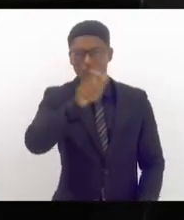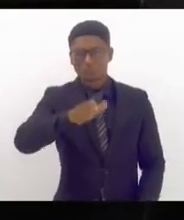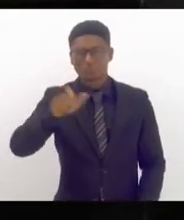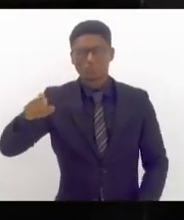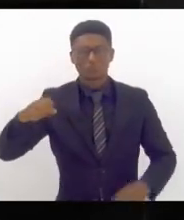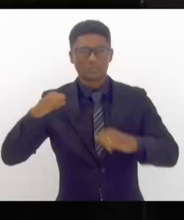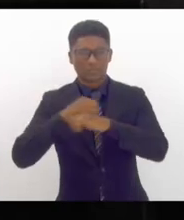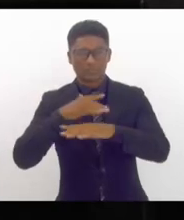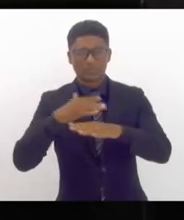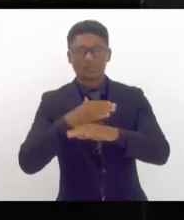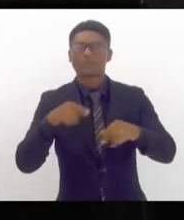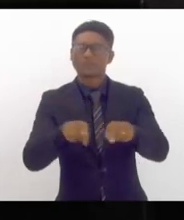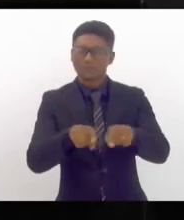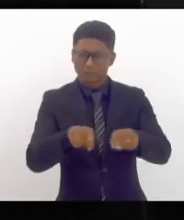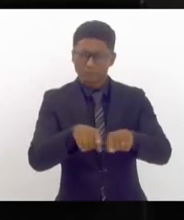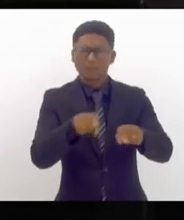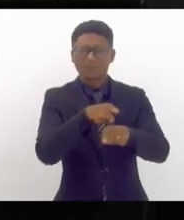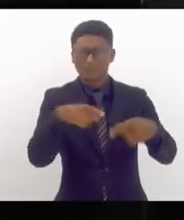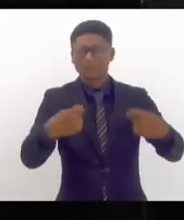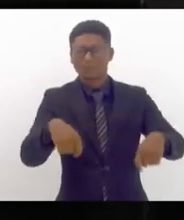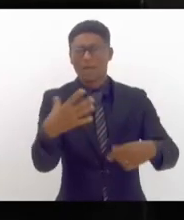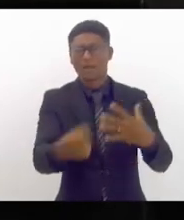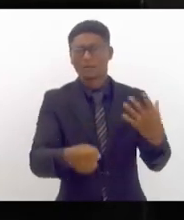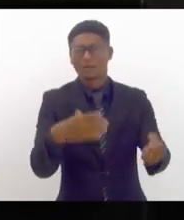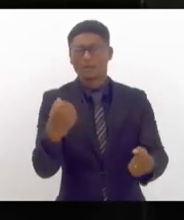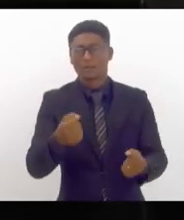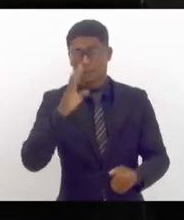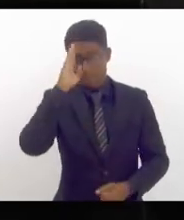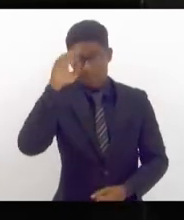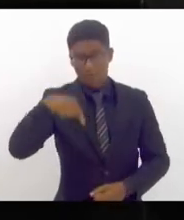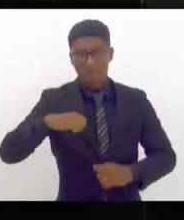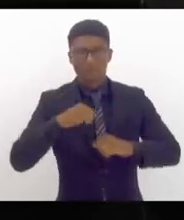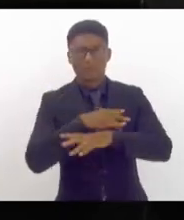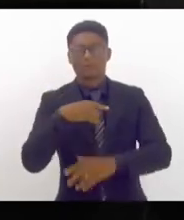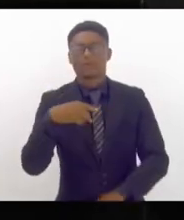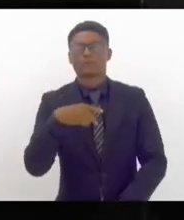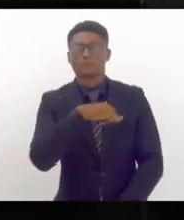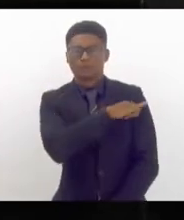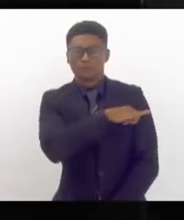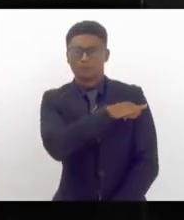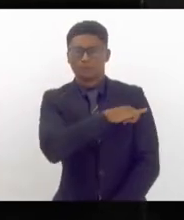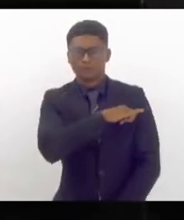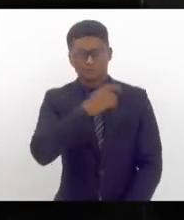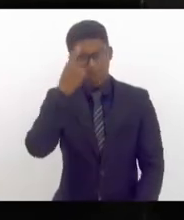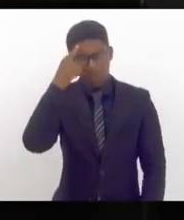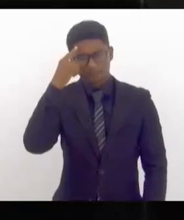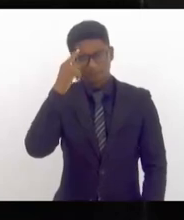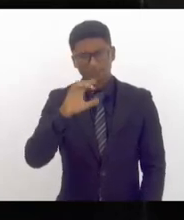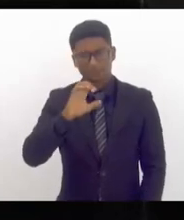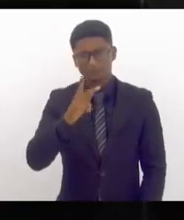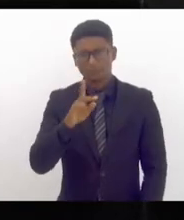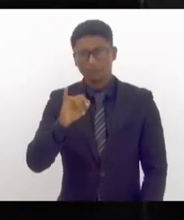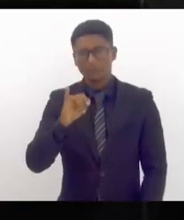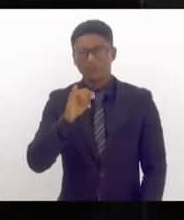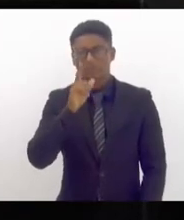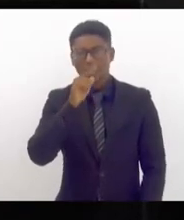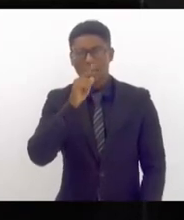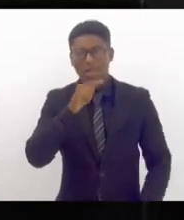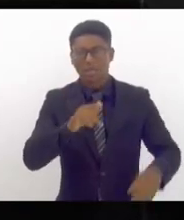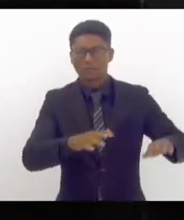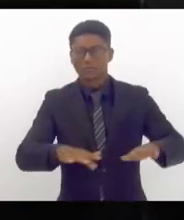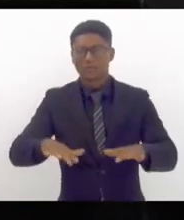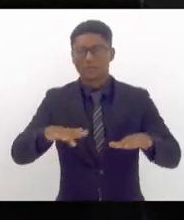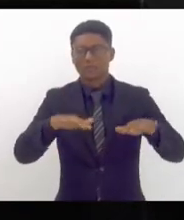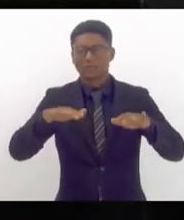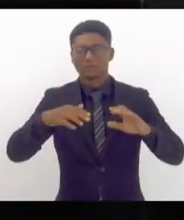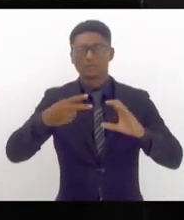ter vontade política, em especial na cidade do Rio de Janeiro. Relembrava aqui da CPI das enchentes, feita na Câmara